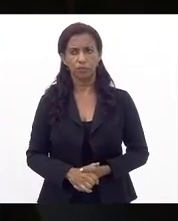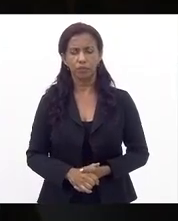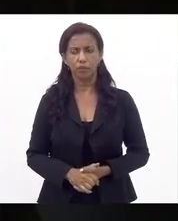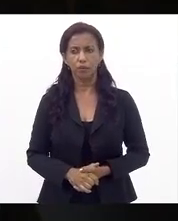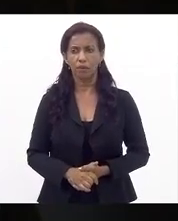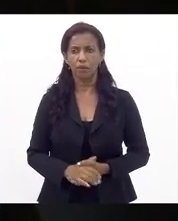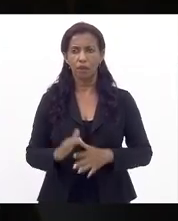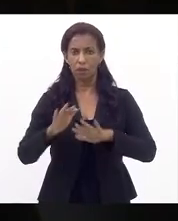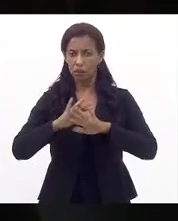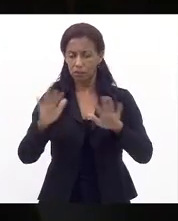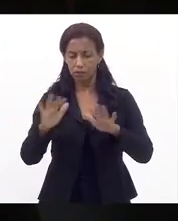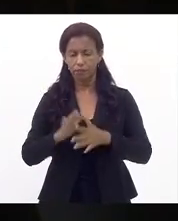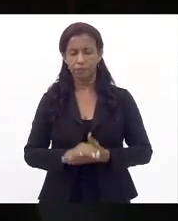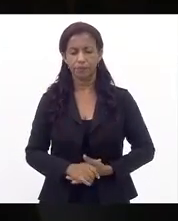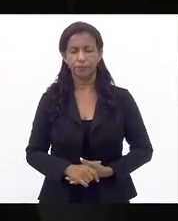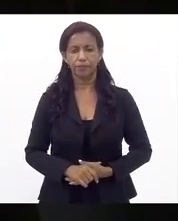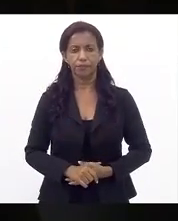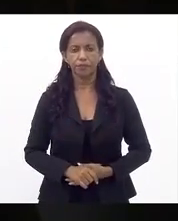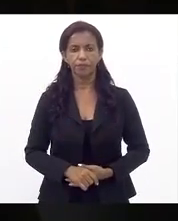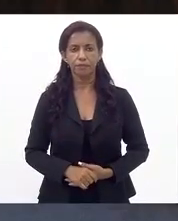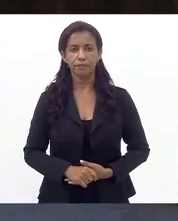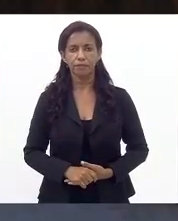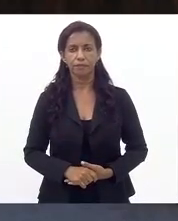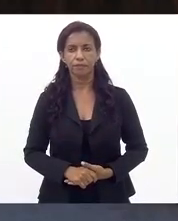ela só essa ponderação